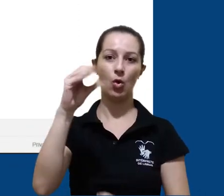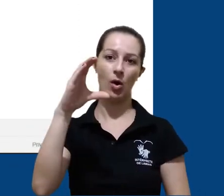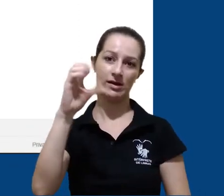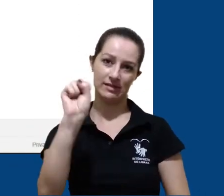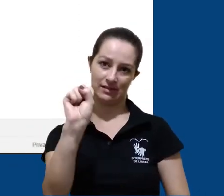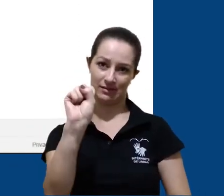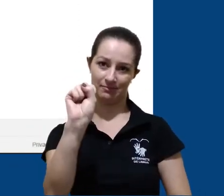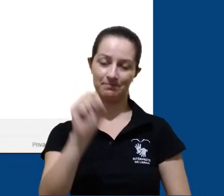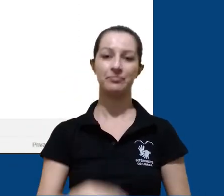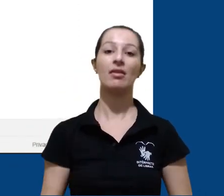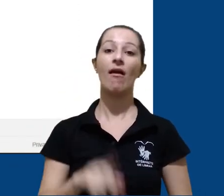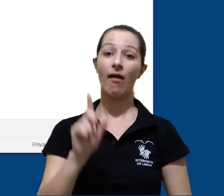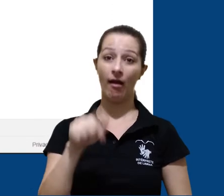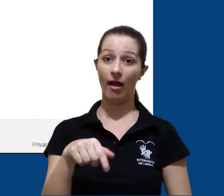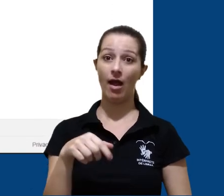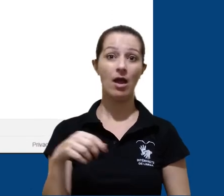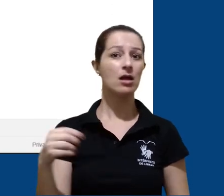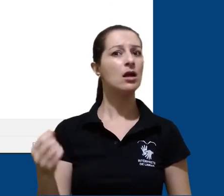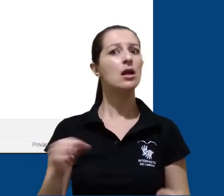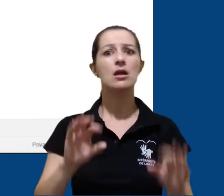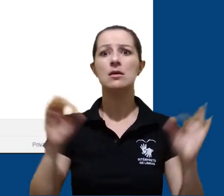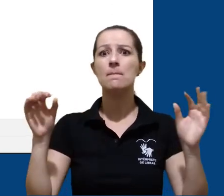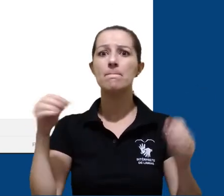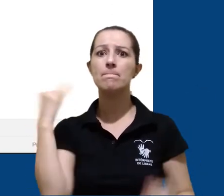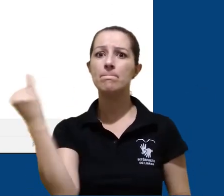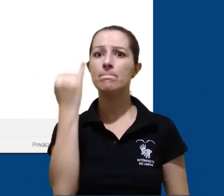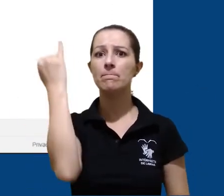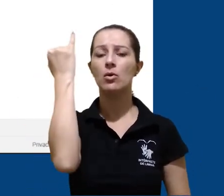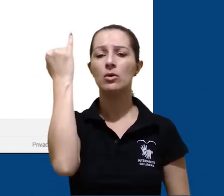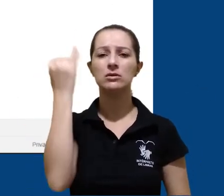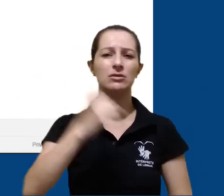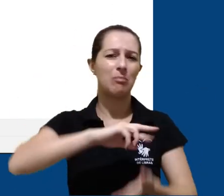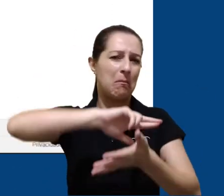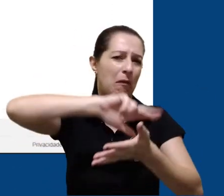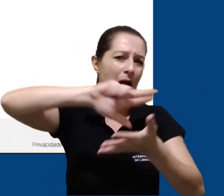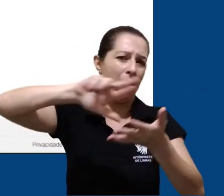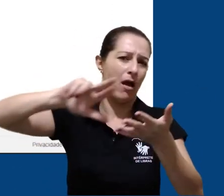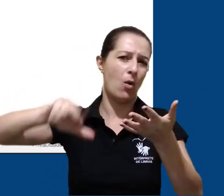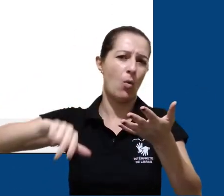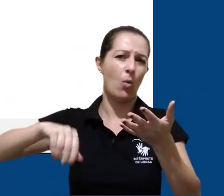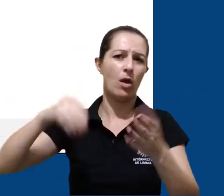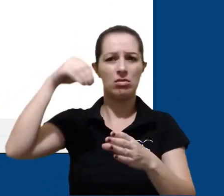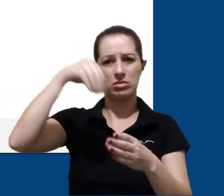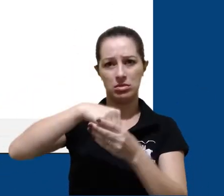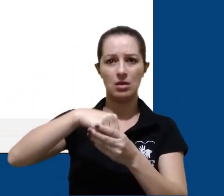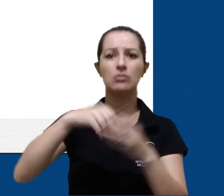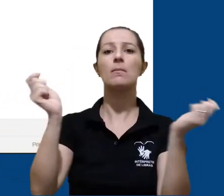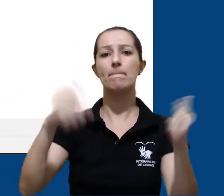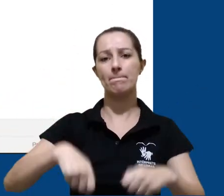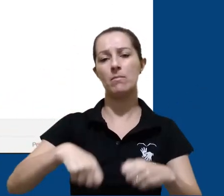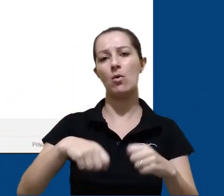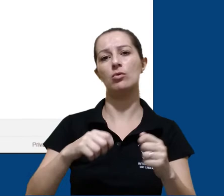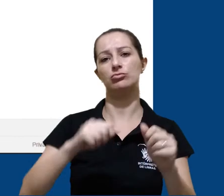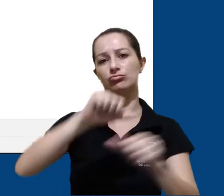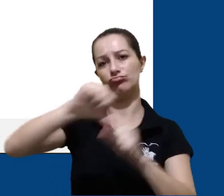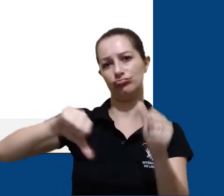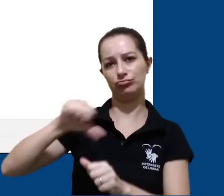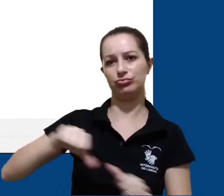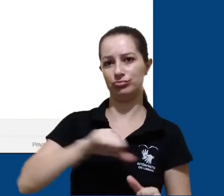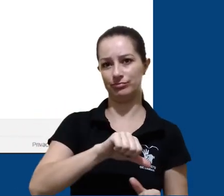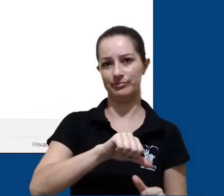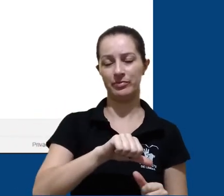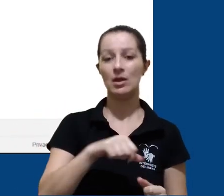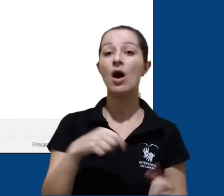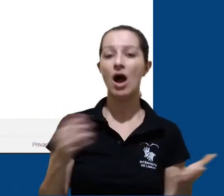docs ele é uma ferramenta muito completa e os oferece uma diversidade enorme de edições aqui nós vamos falar sobre